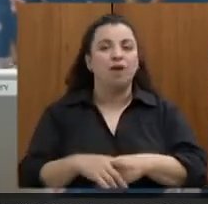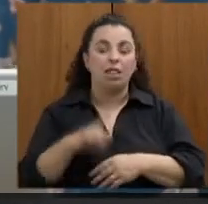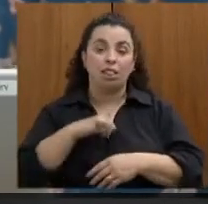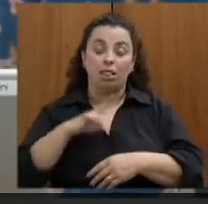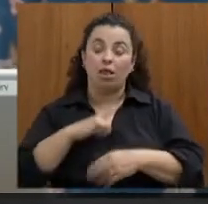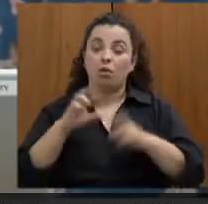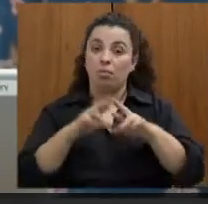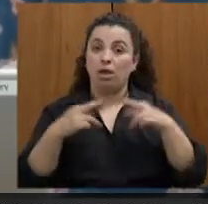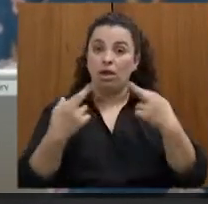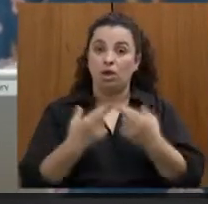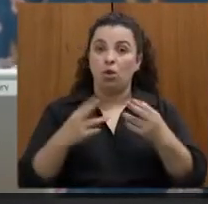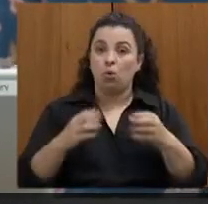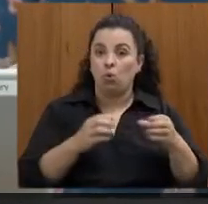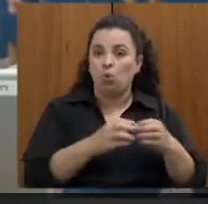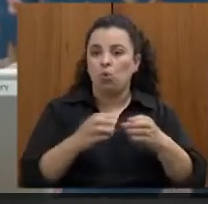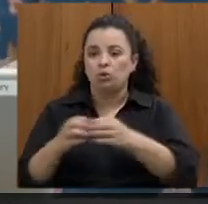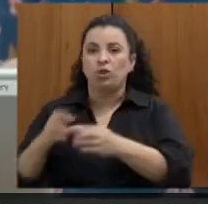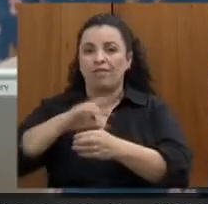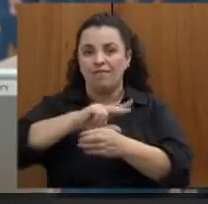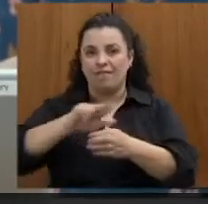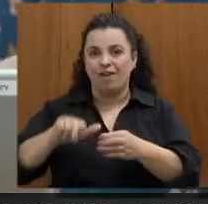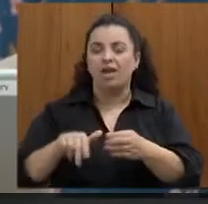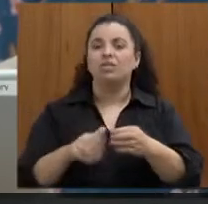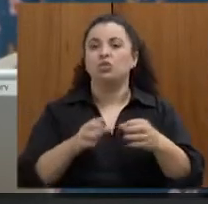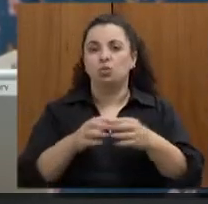reunião conjunta com várias comissões.